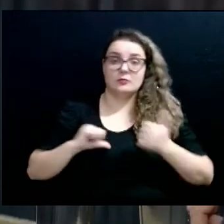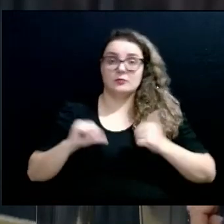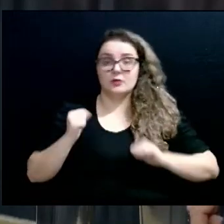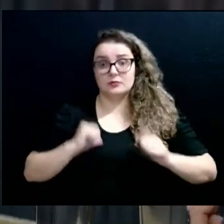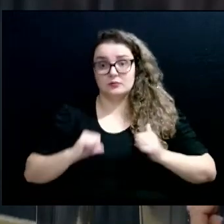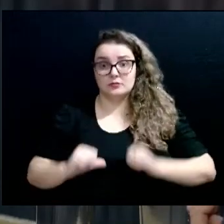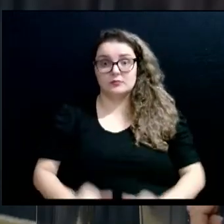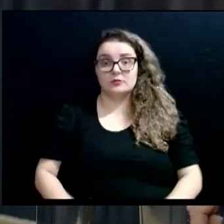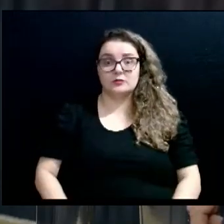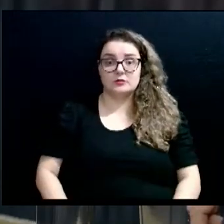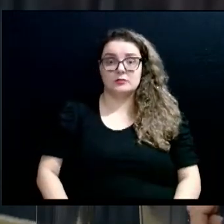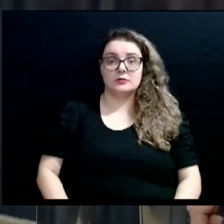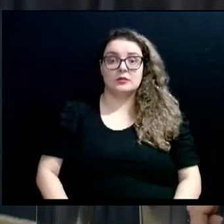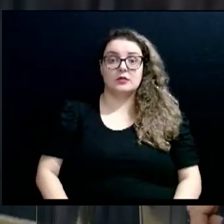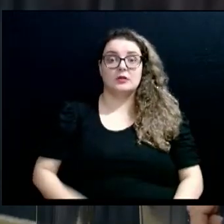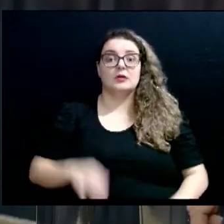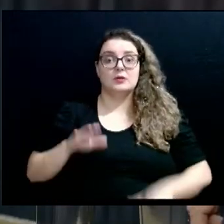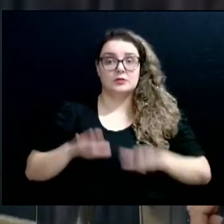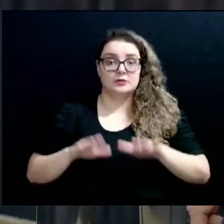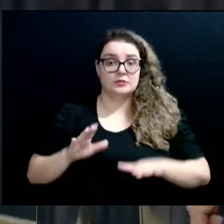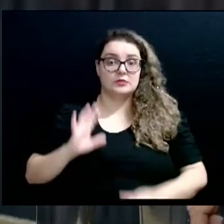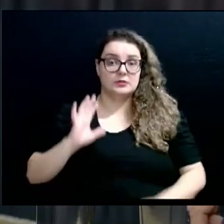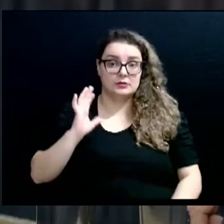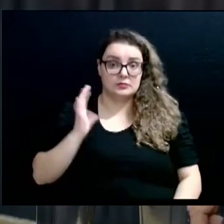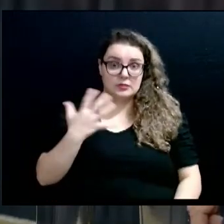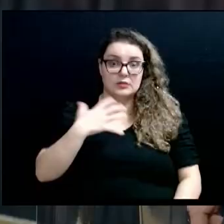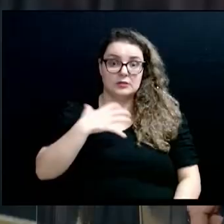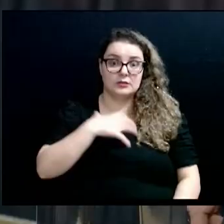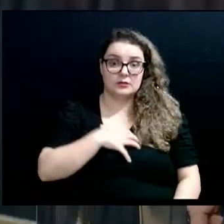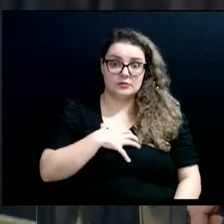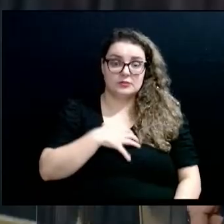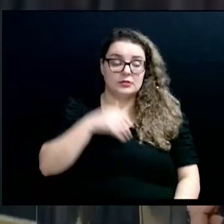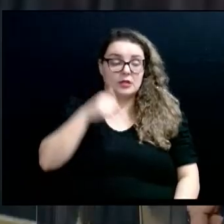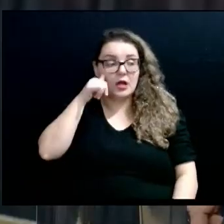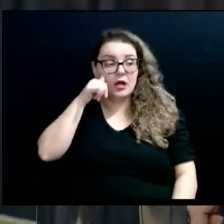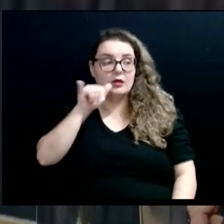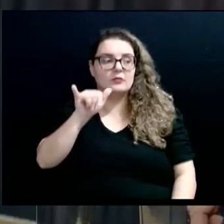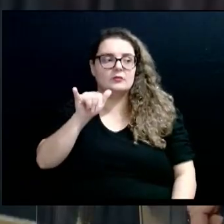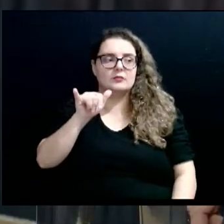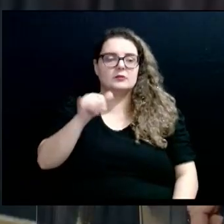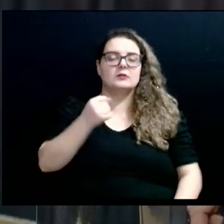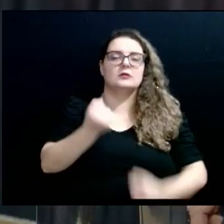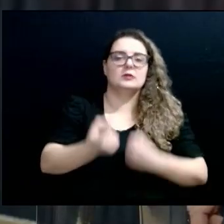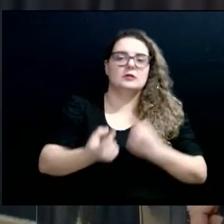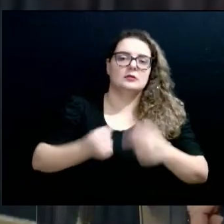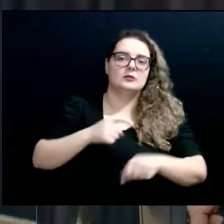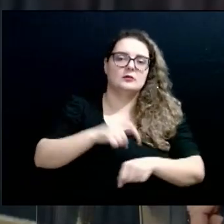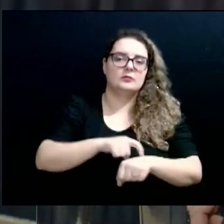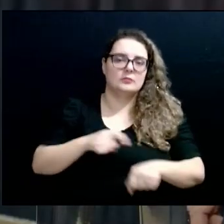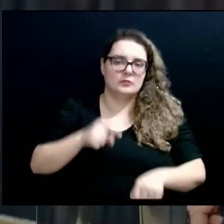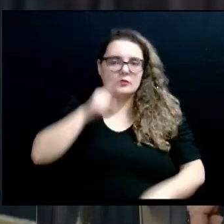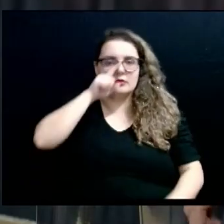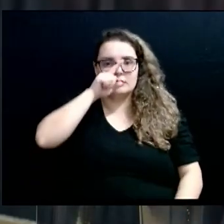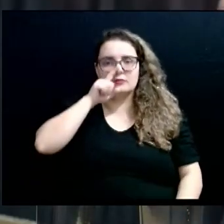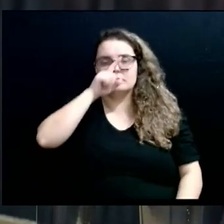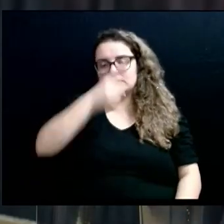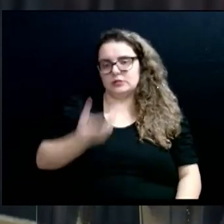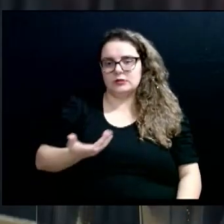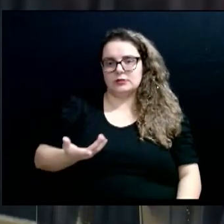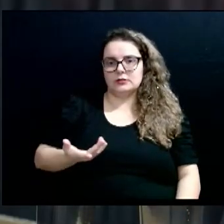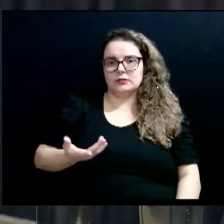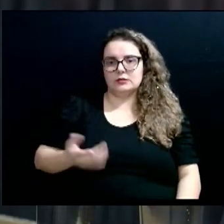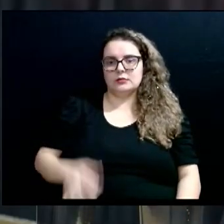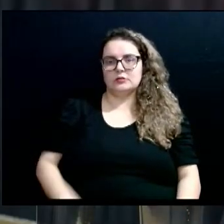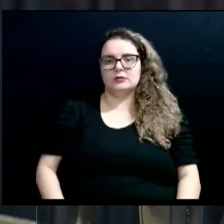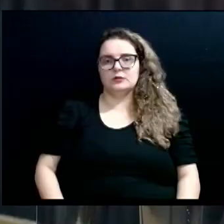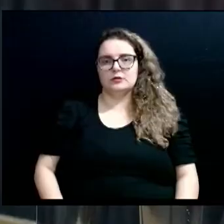muitas vezes aparecem na forma de evitar situações de risco. Uhum. Então, o idoso